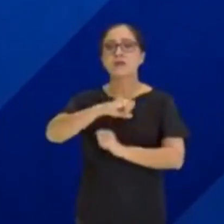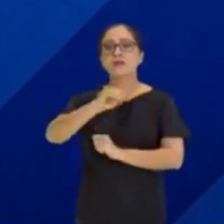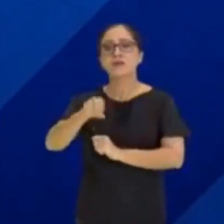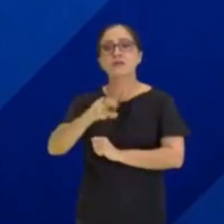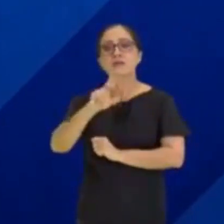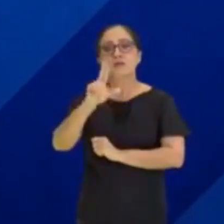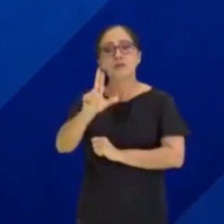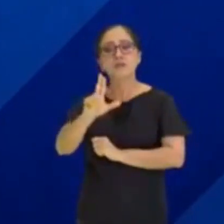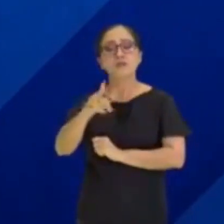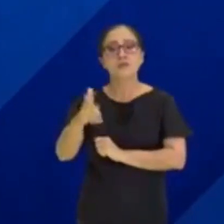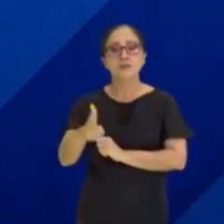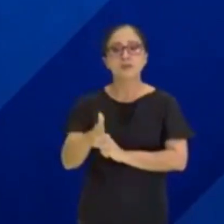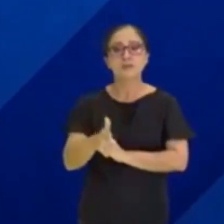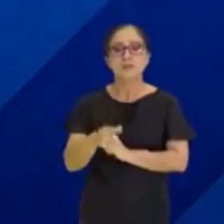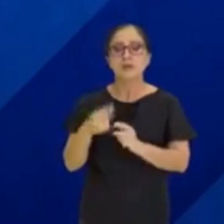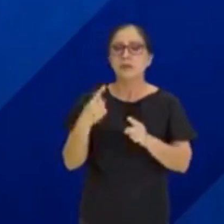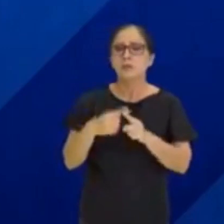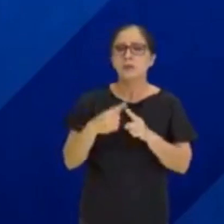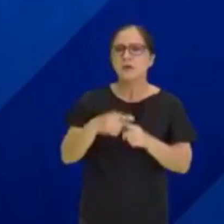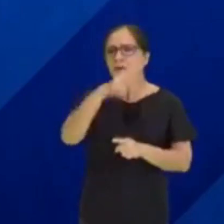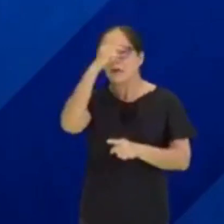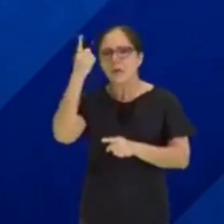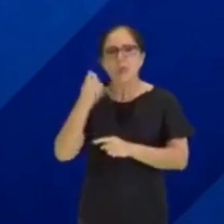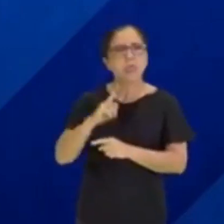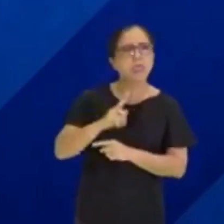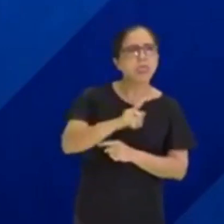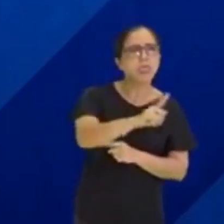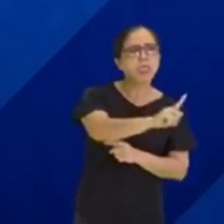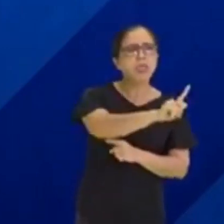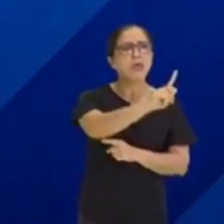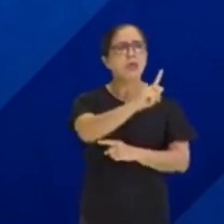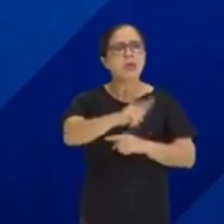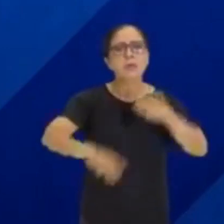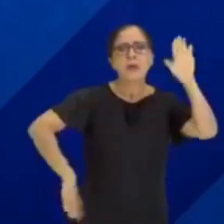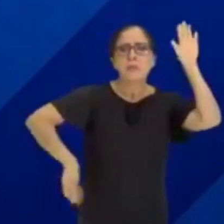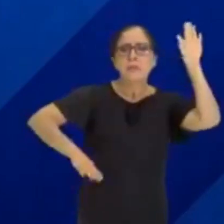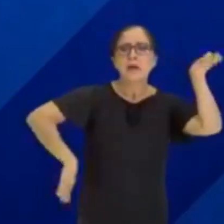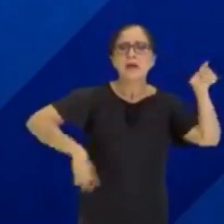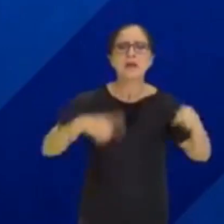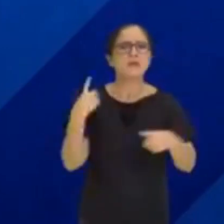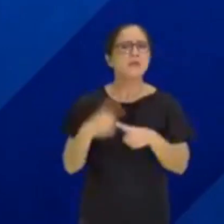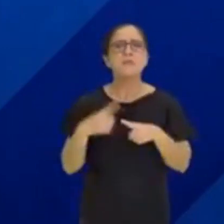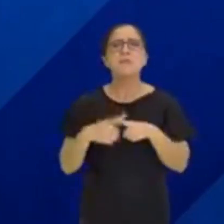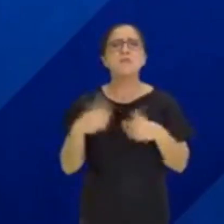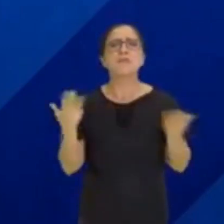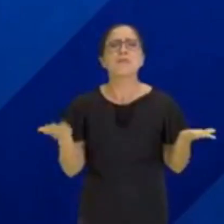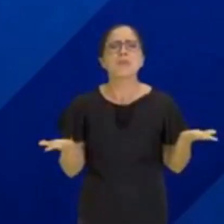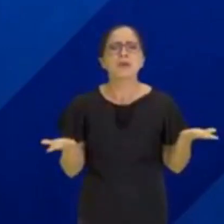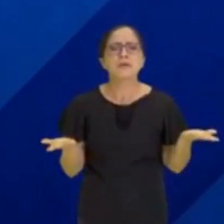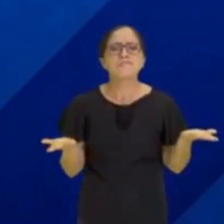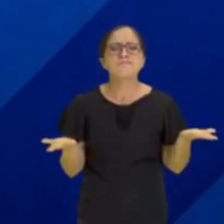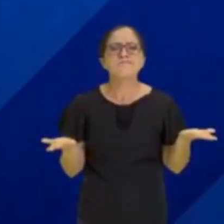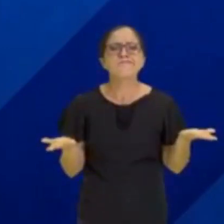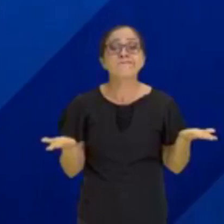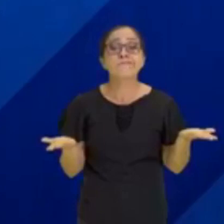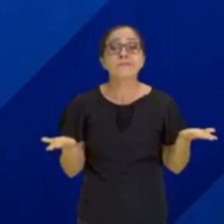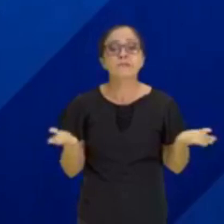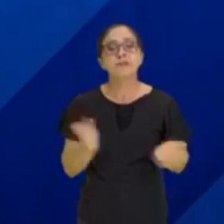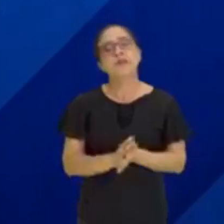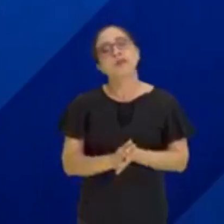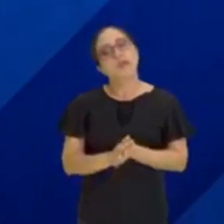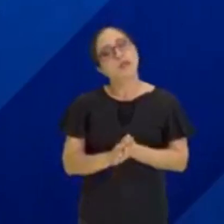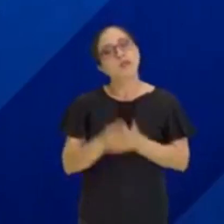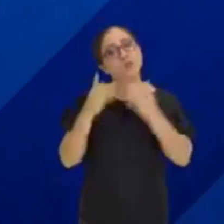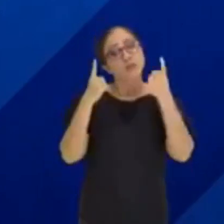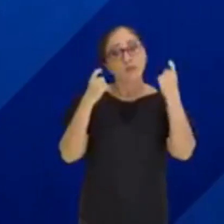praia sempre. Por que essa agonia para voltar para as praias? Bem, os interesses dessas